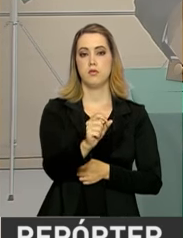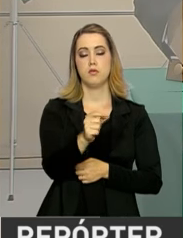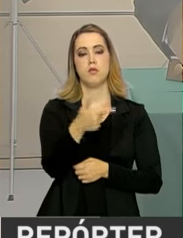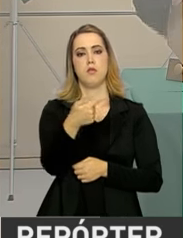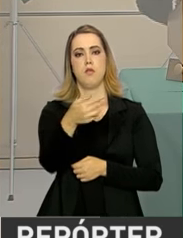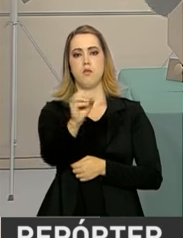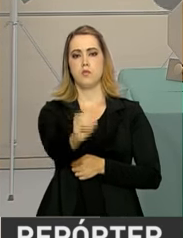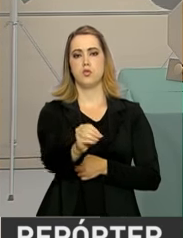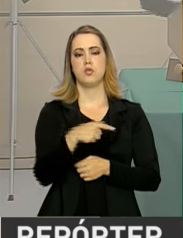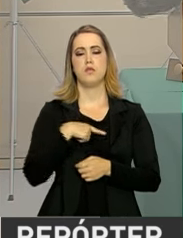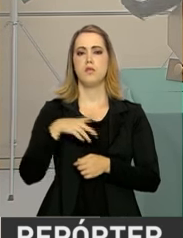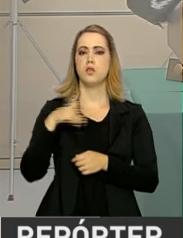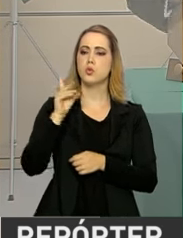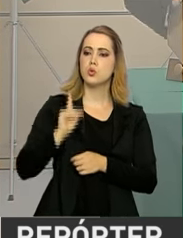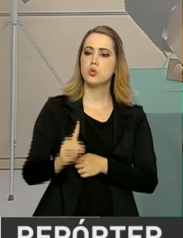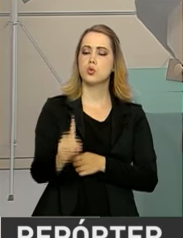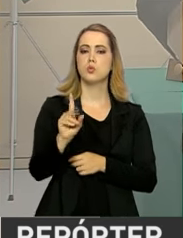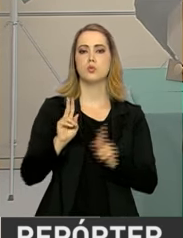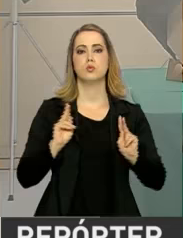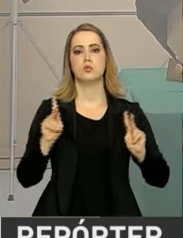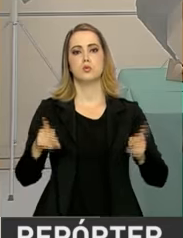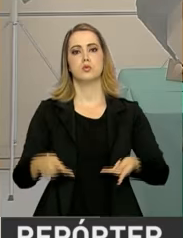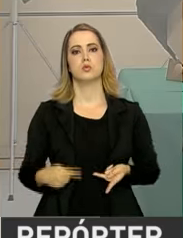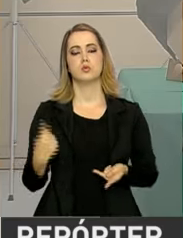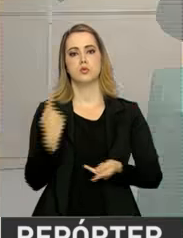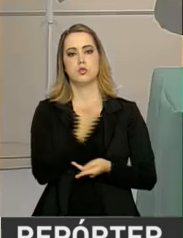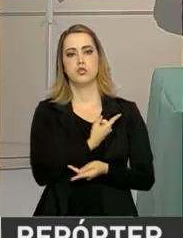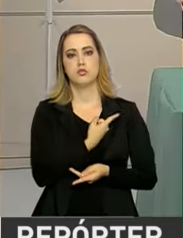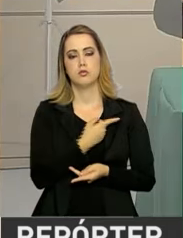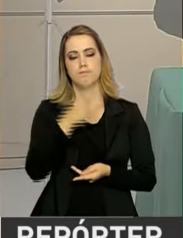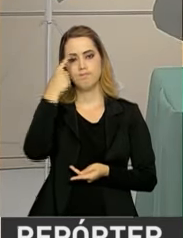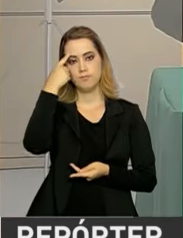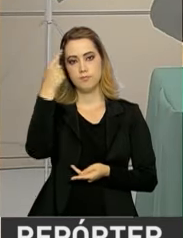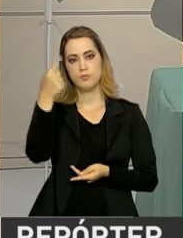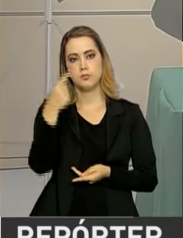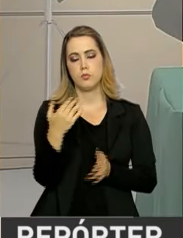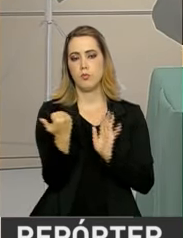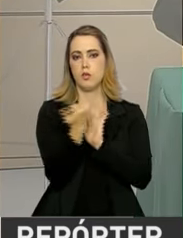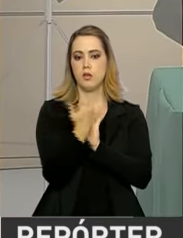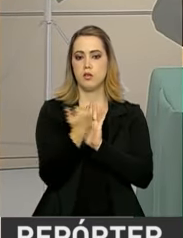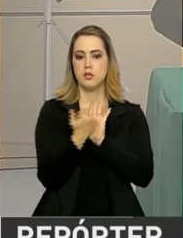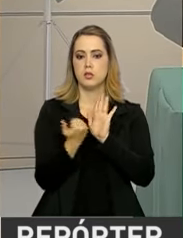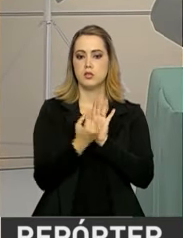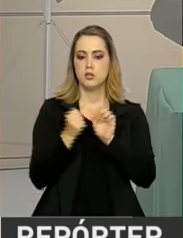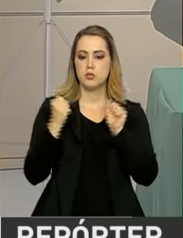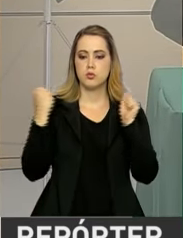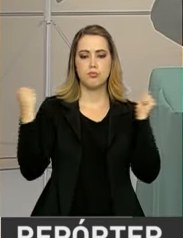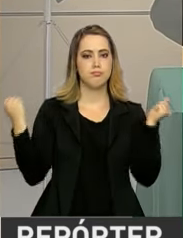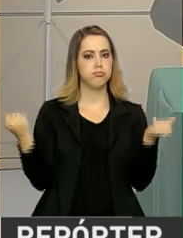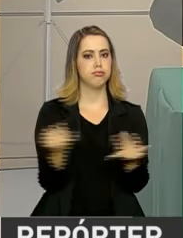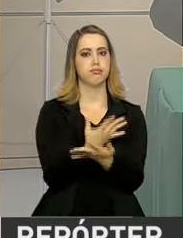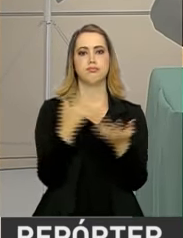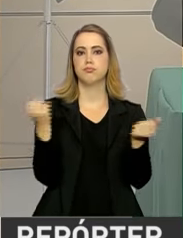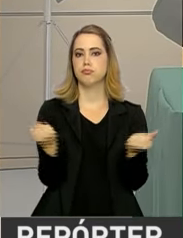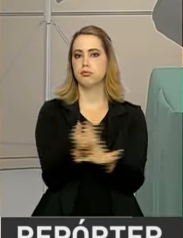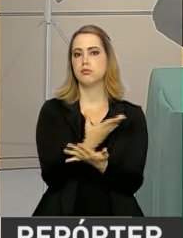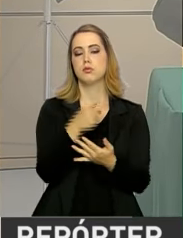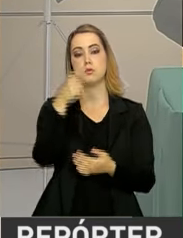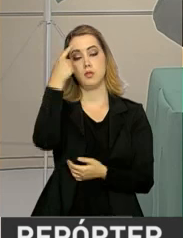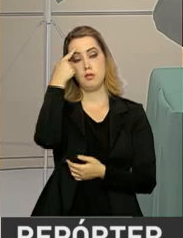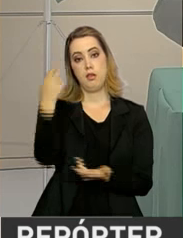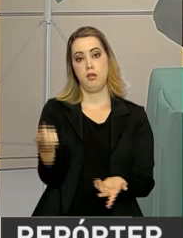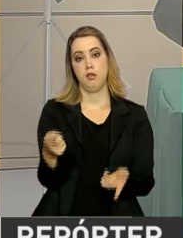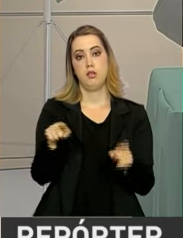de segurança no que coincidimos em todas as nossas idéias a agenda foi vasta e nós estamos fortalecendo